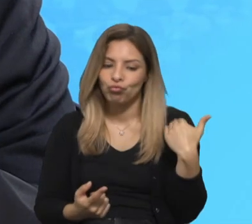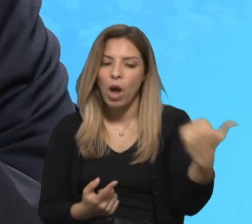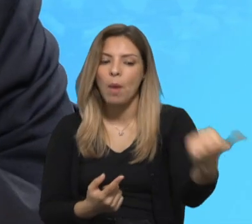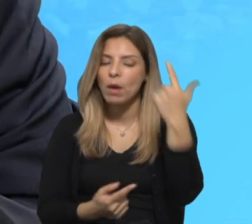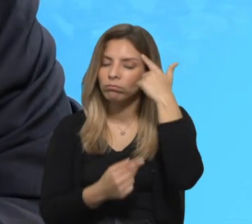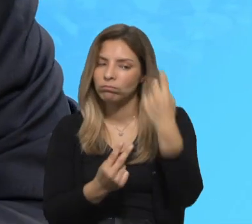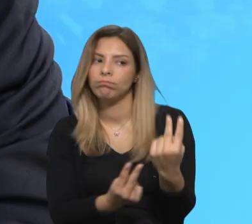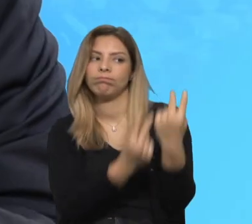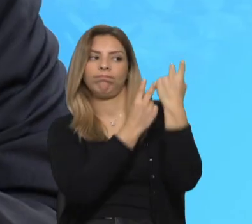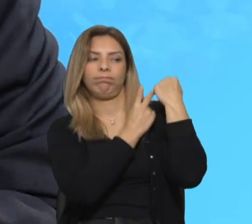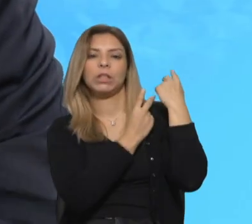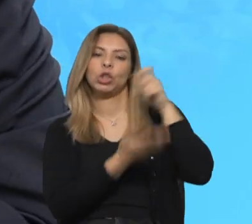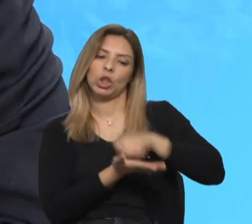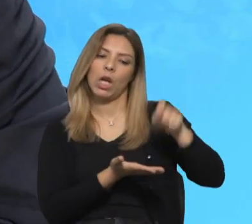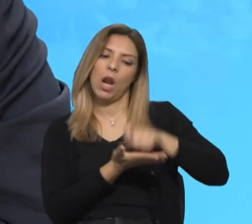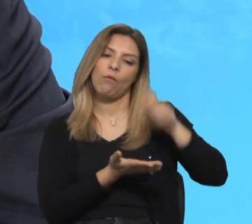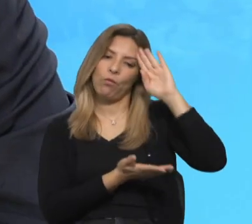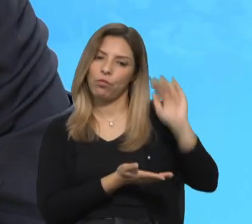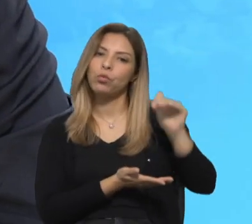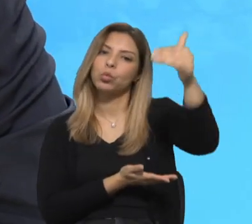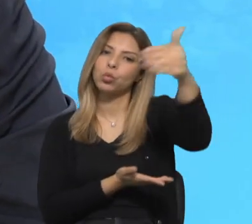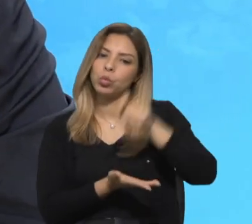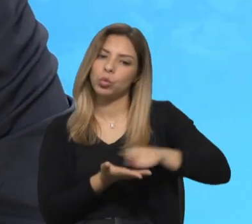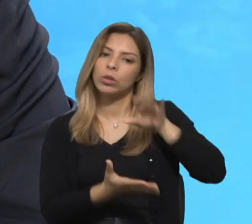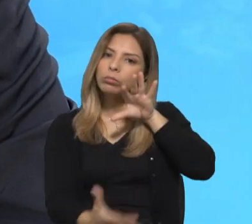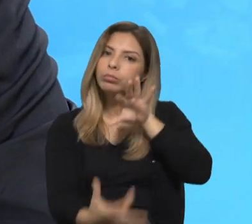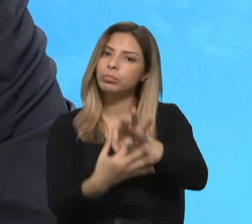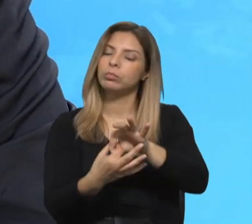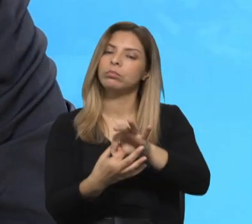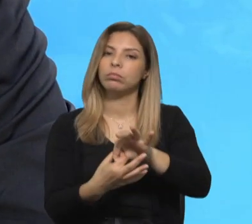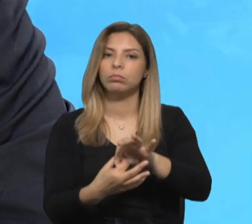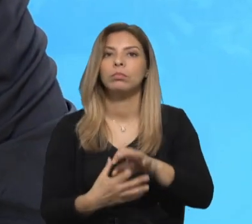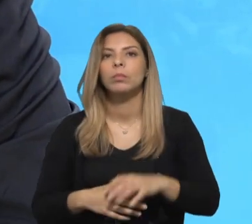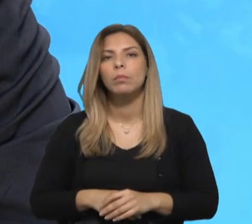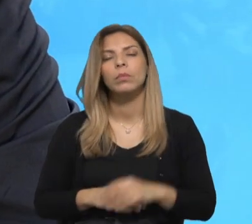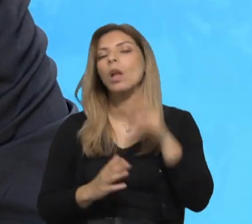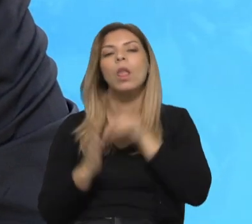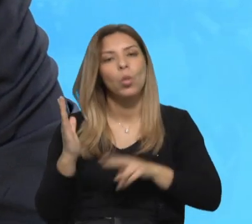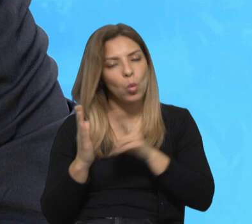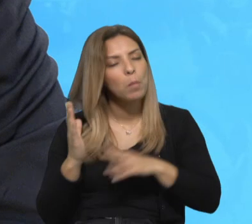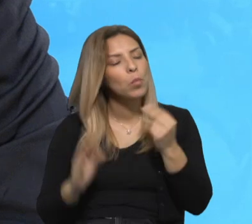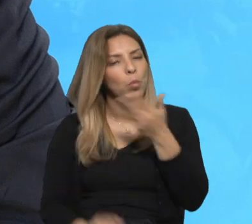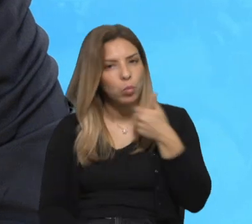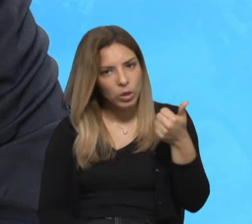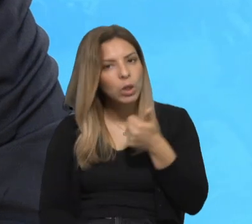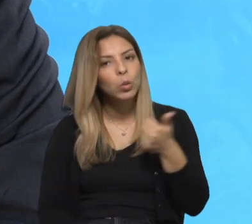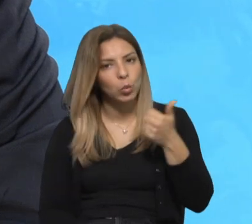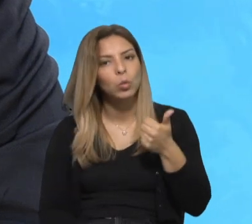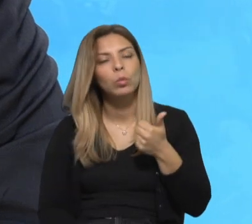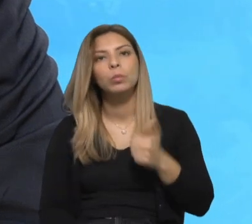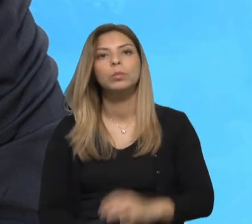trás e escrever a visão que estava a ver. É uma leitura muito bonita que nos